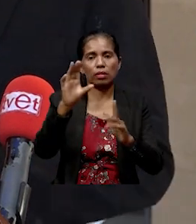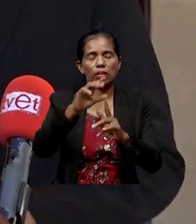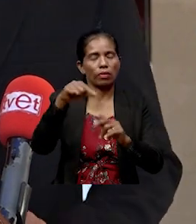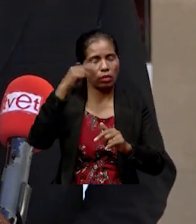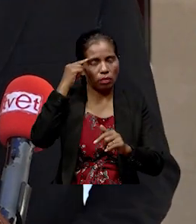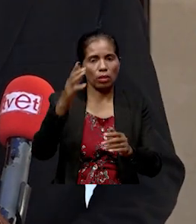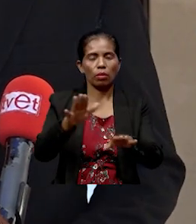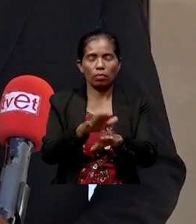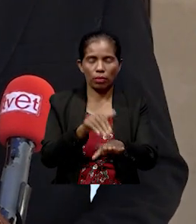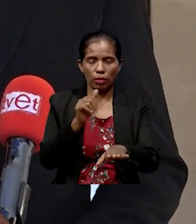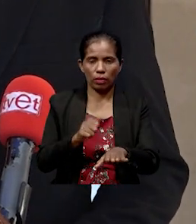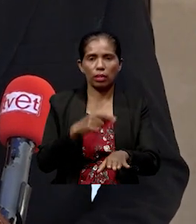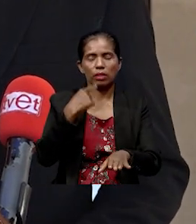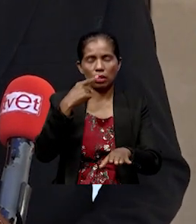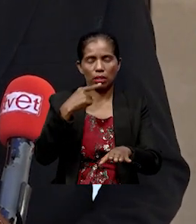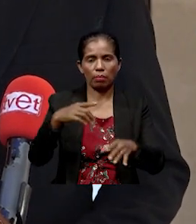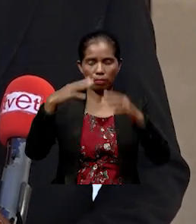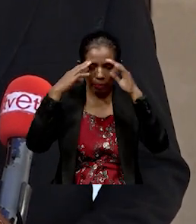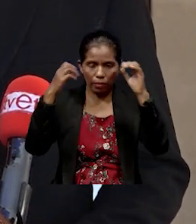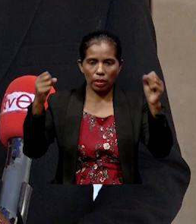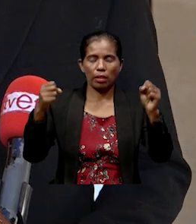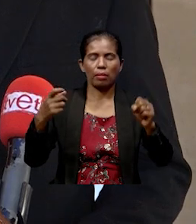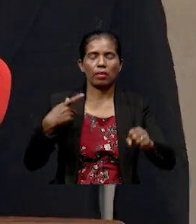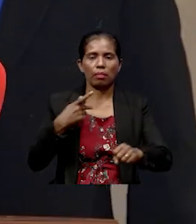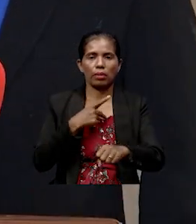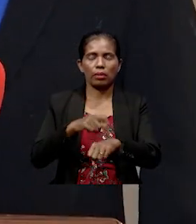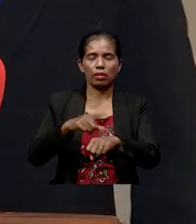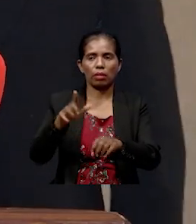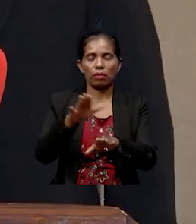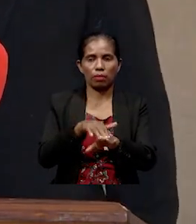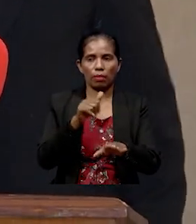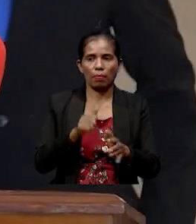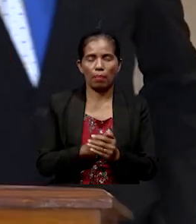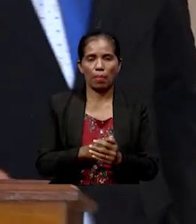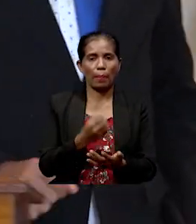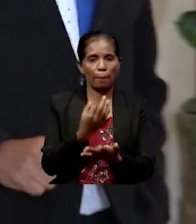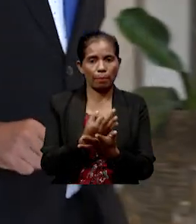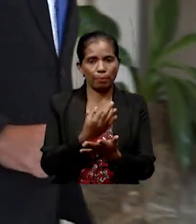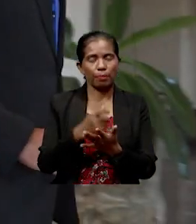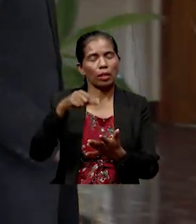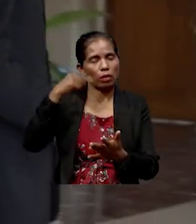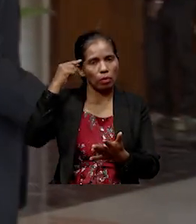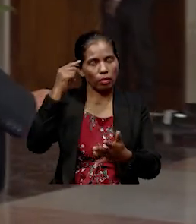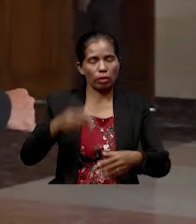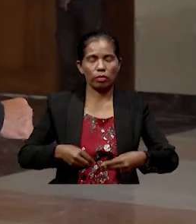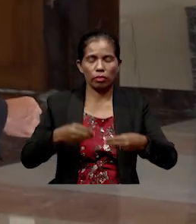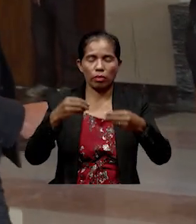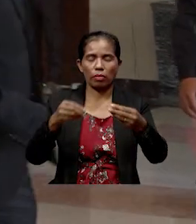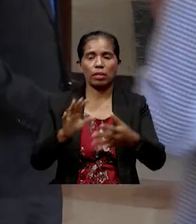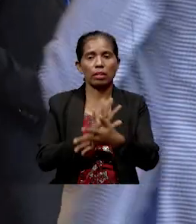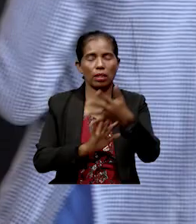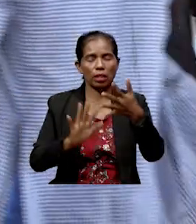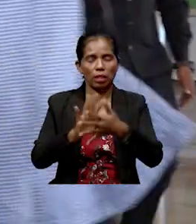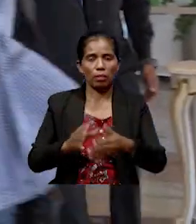CCM, Sua Excelência Presidente do Parlamento Nacional convida. Orçamento do Governo aloca a cerimônia tomada de posse